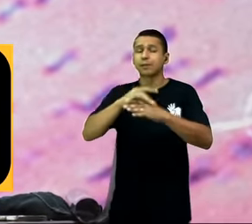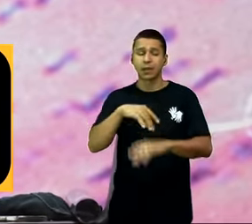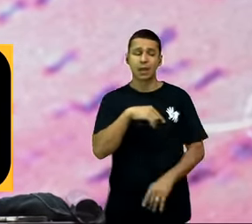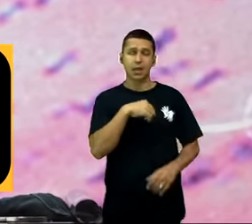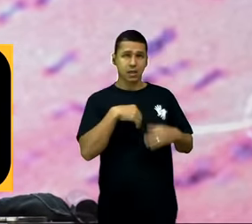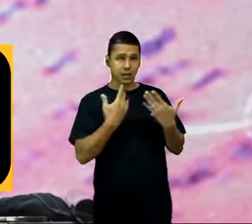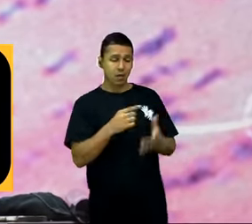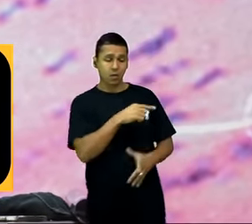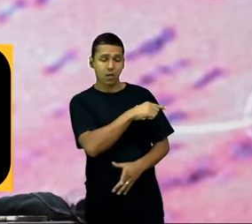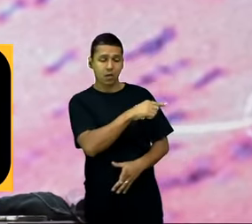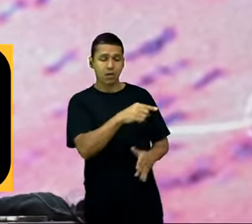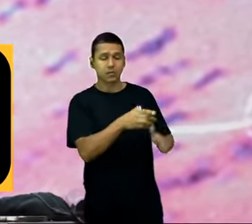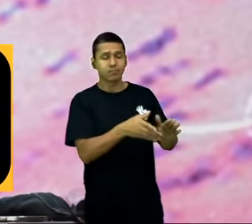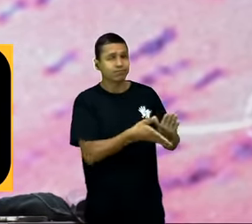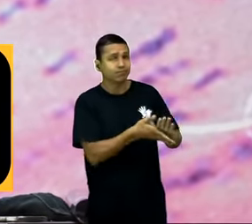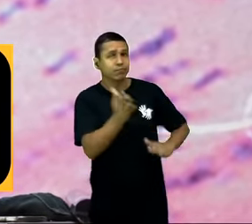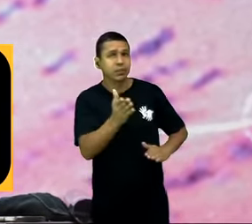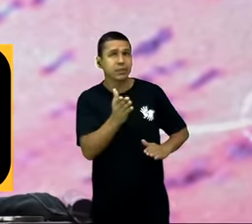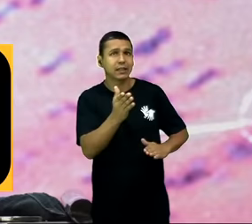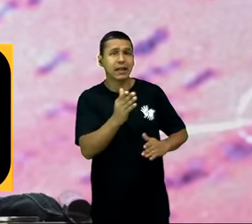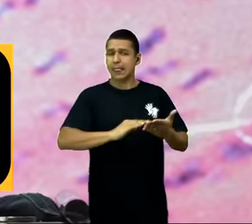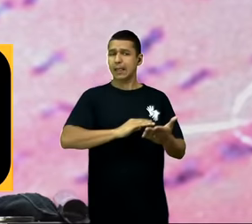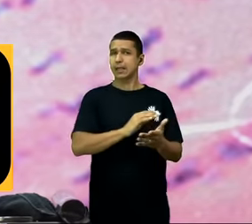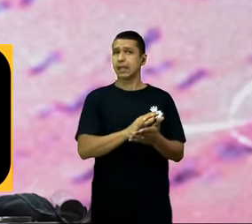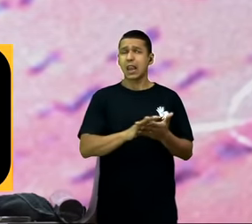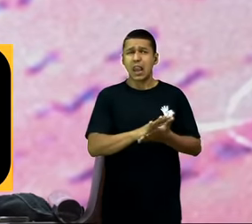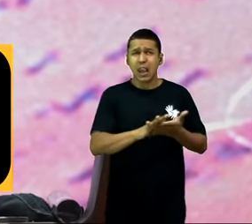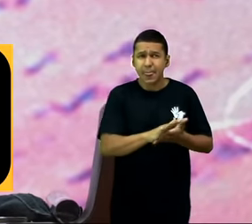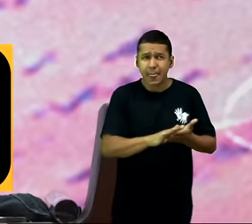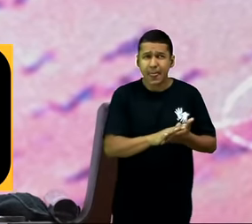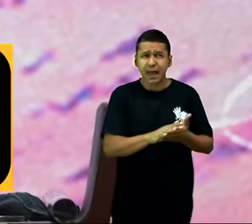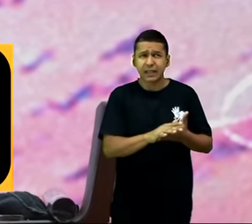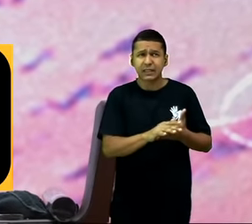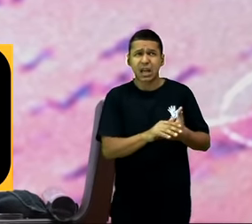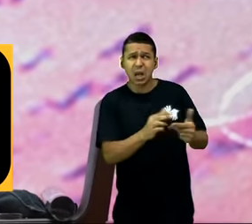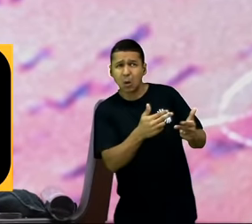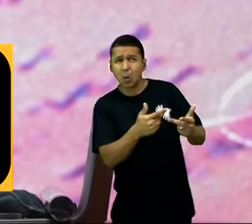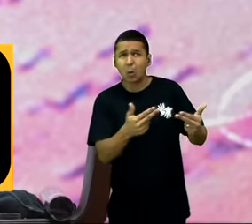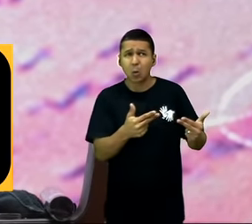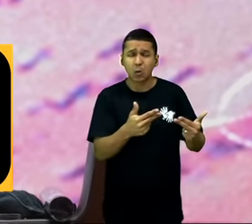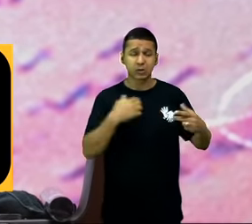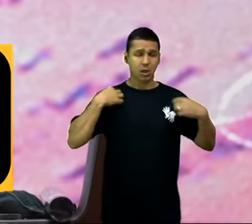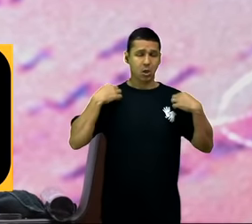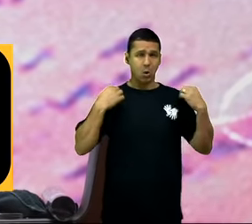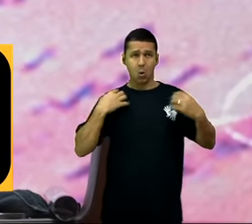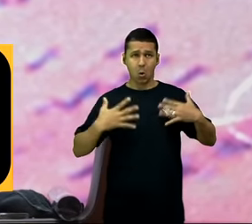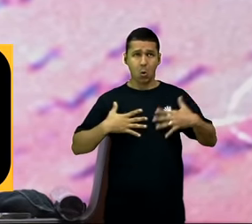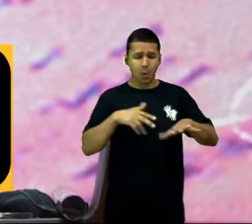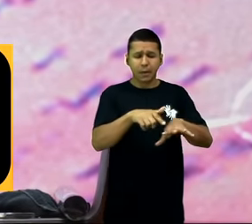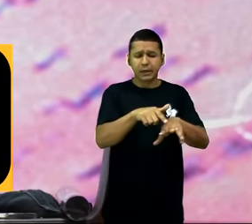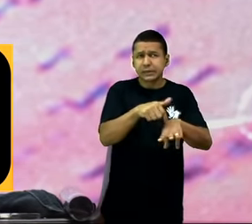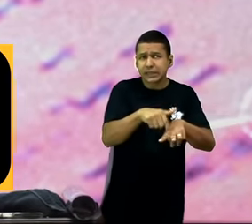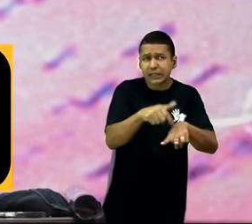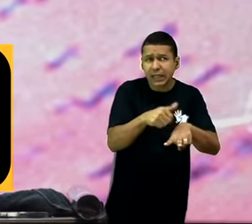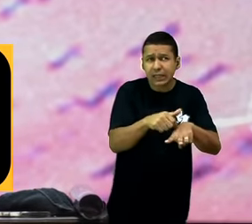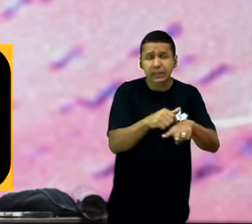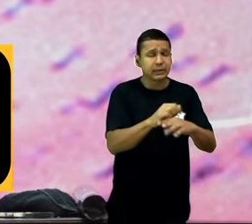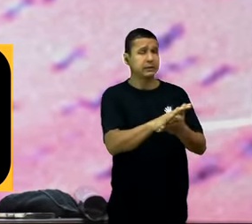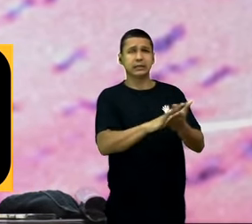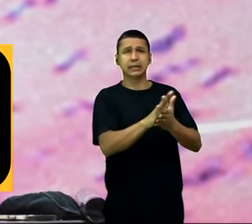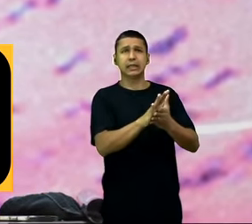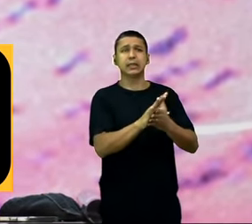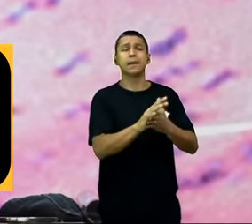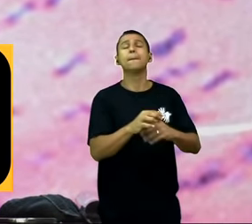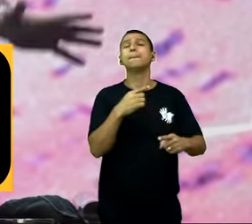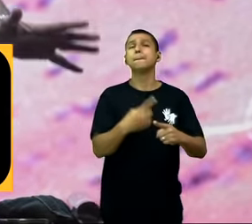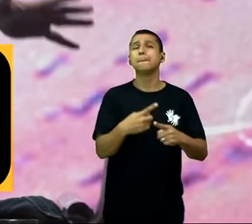leva nada que você acha que vai te guardar, não leva nem sandália, não leva nada, porque quem envia banca, quem envia sustenta, quem envia guarda, quem envia protege,